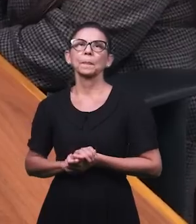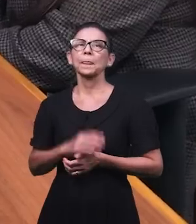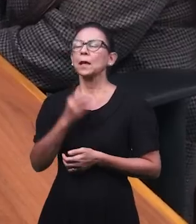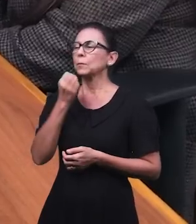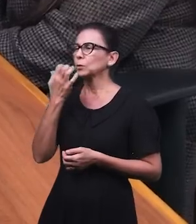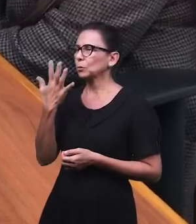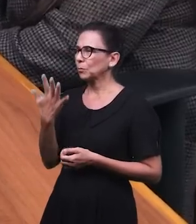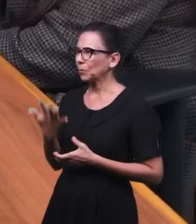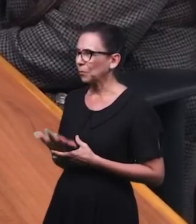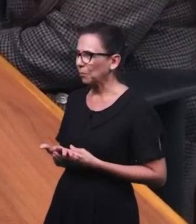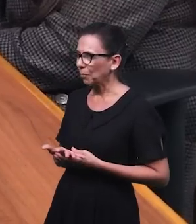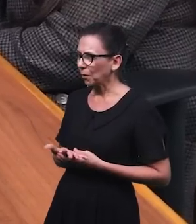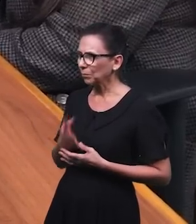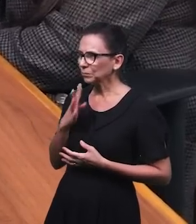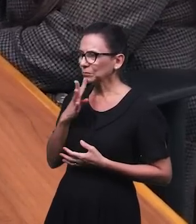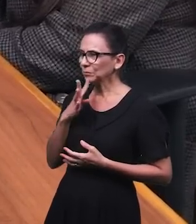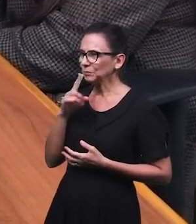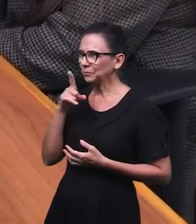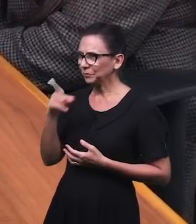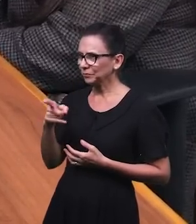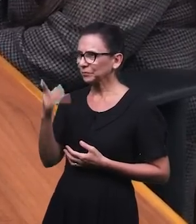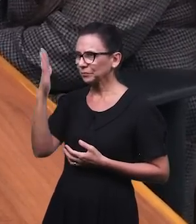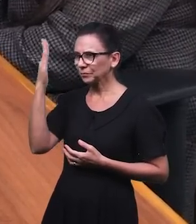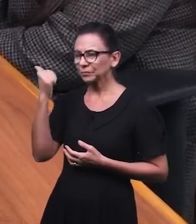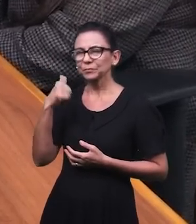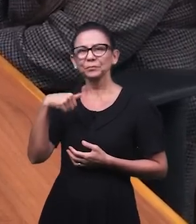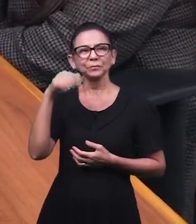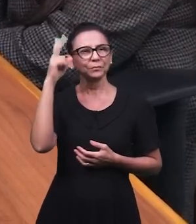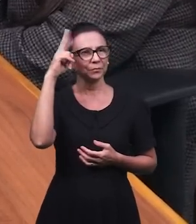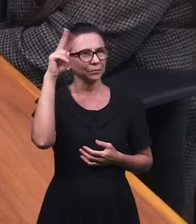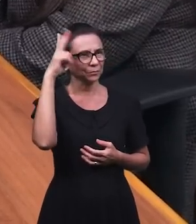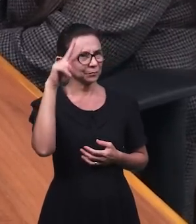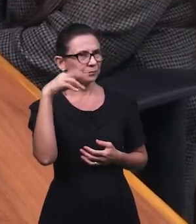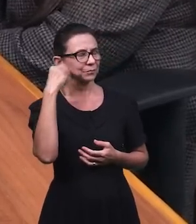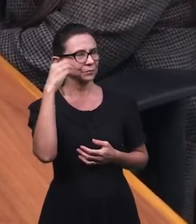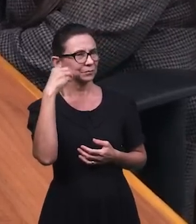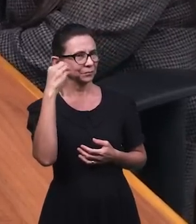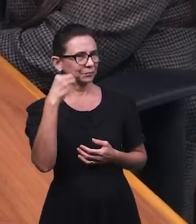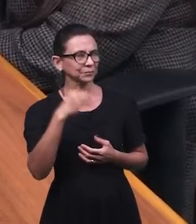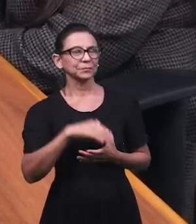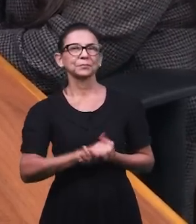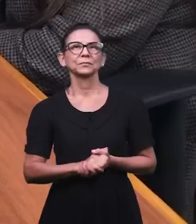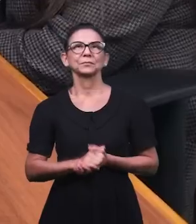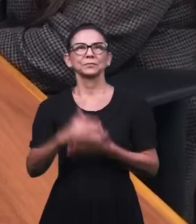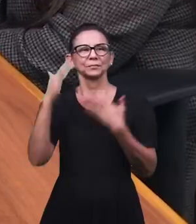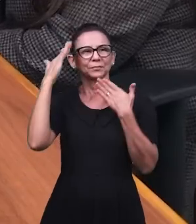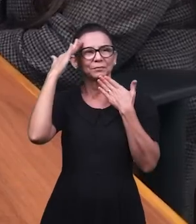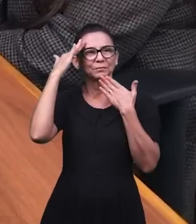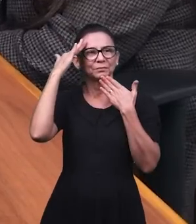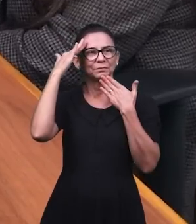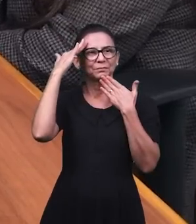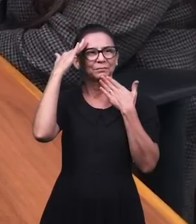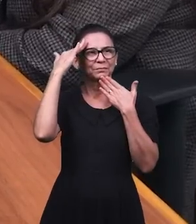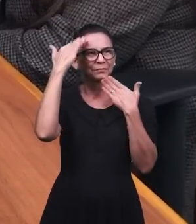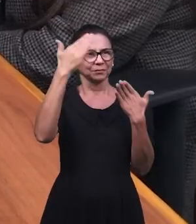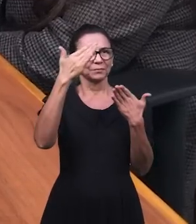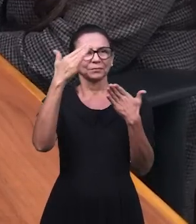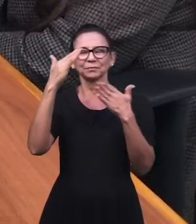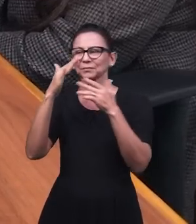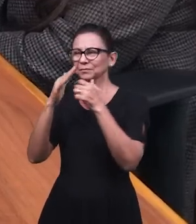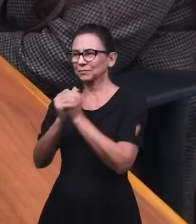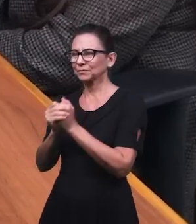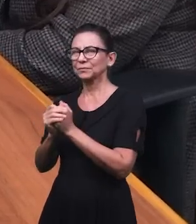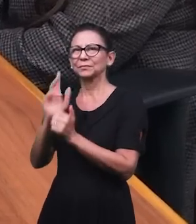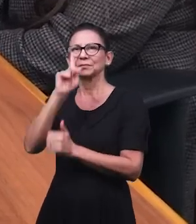muito boa. Muito bom saber um pouquinho da sua vida, saber um pouquinho da sua história, da sua experiência linda que você viveu com o Senhor. Obrigada, tá?